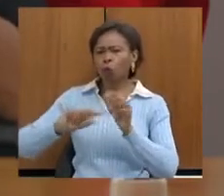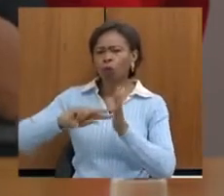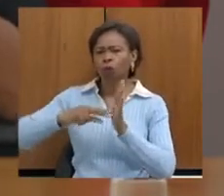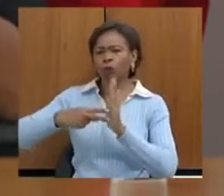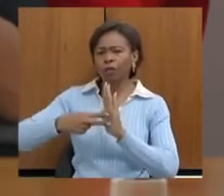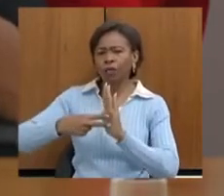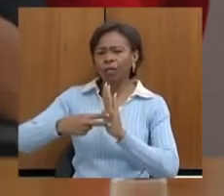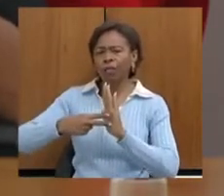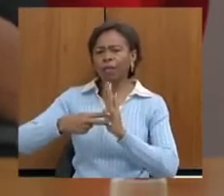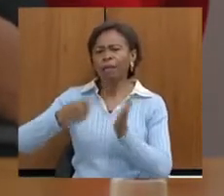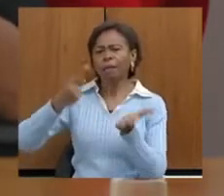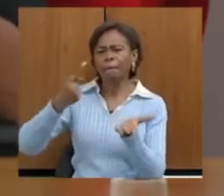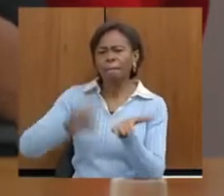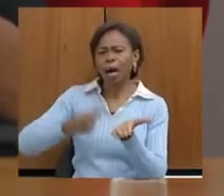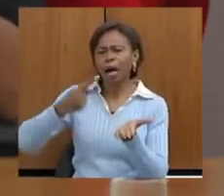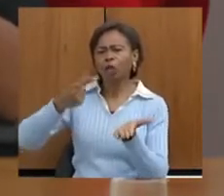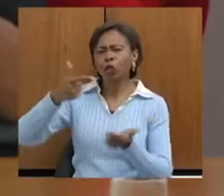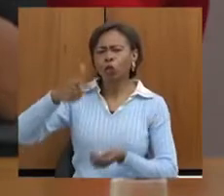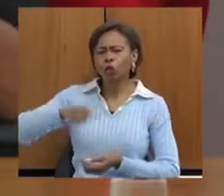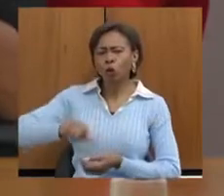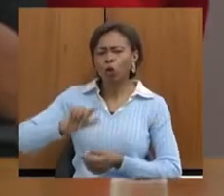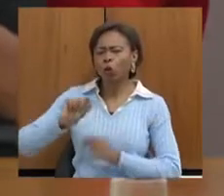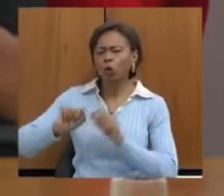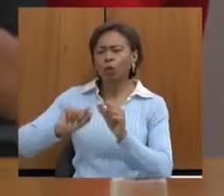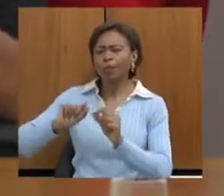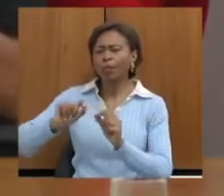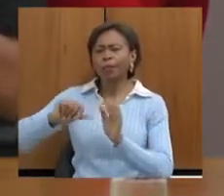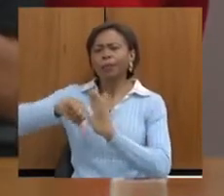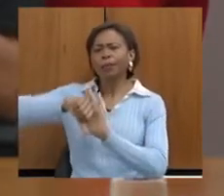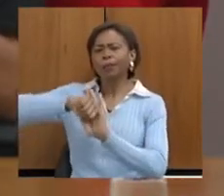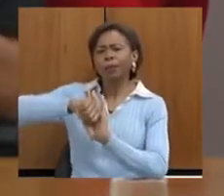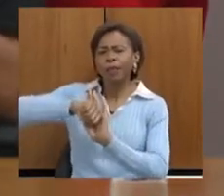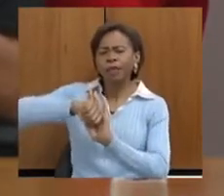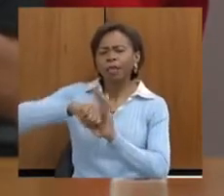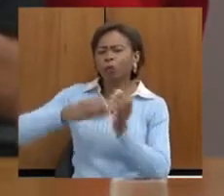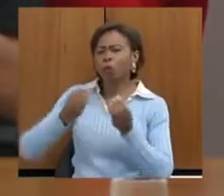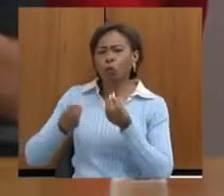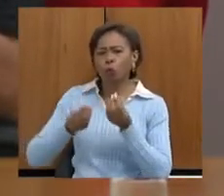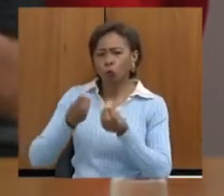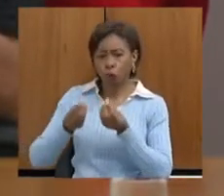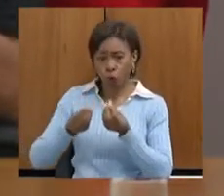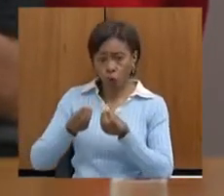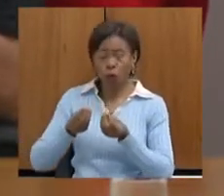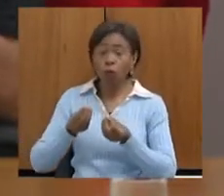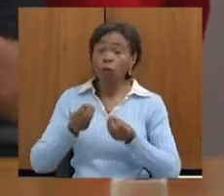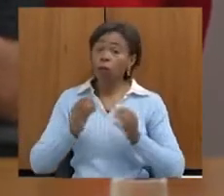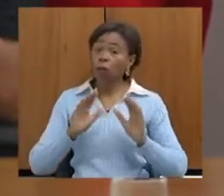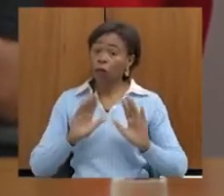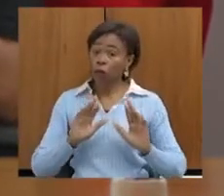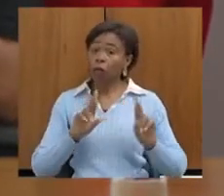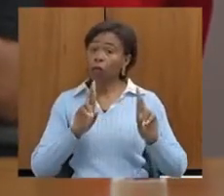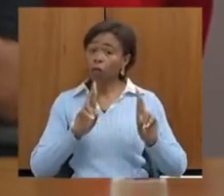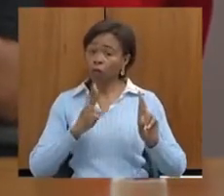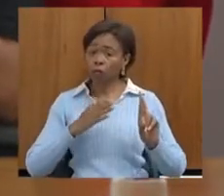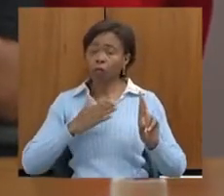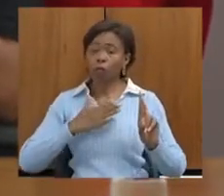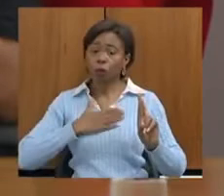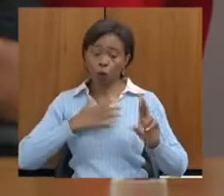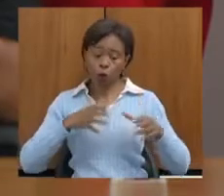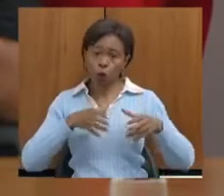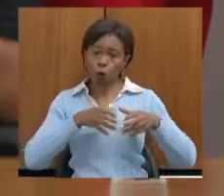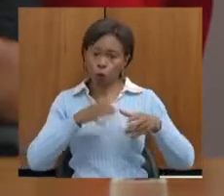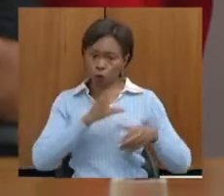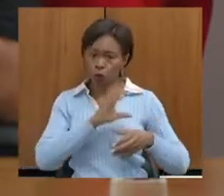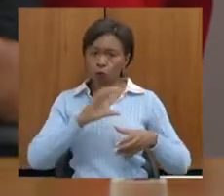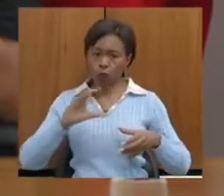o quê que foi o crime EA situação atual a partir da comissão externa que eu coordenando e que nós trabalhamos